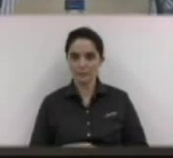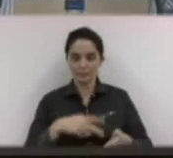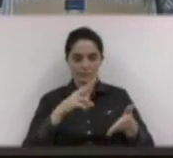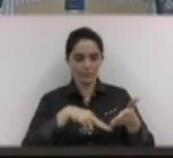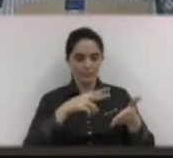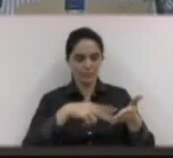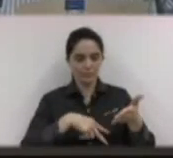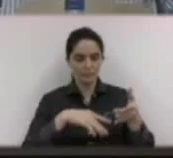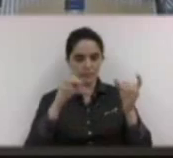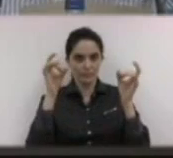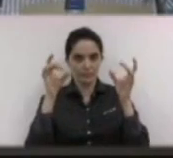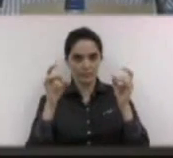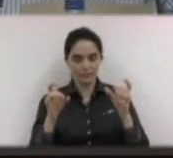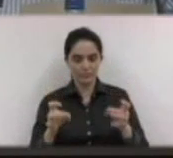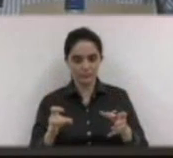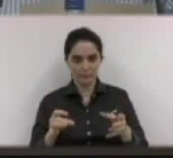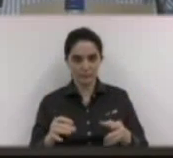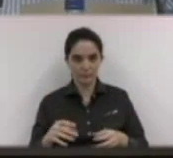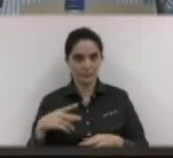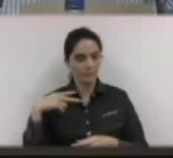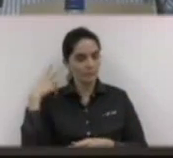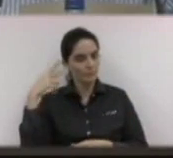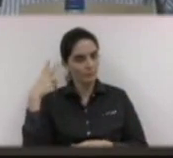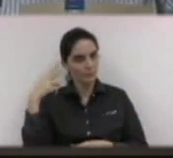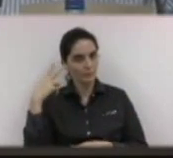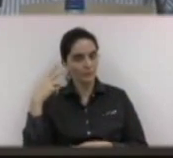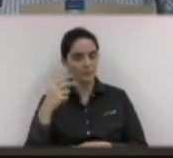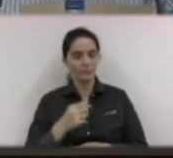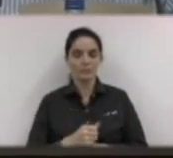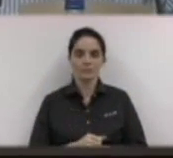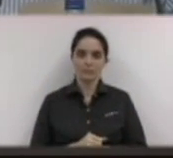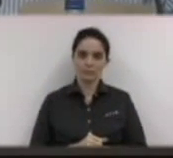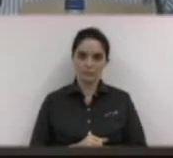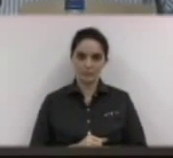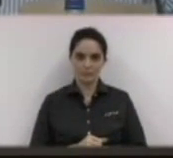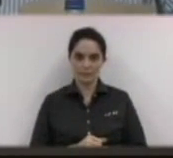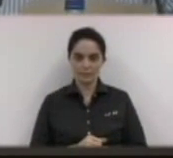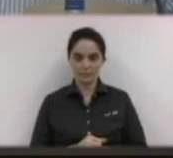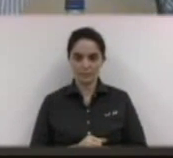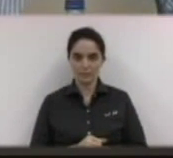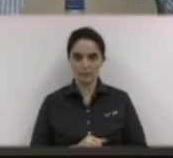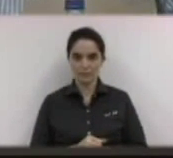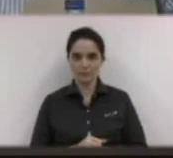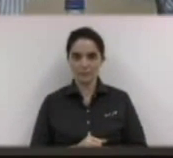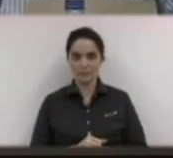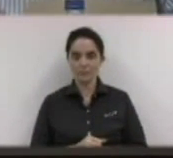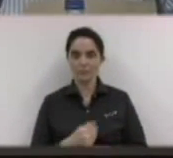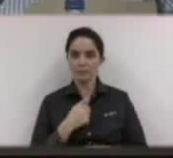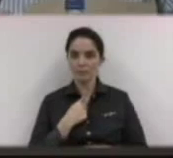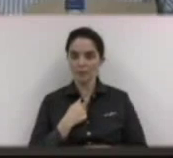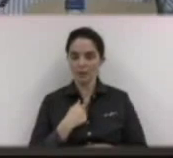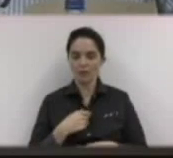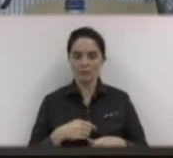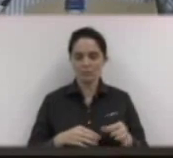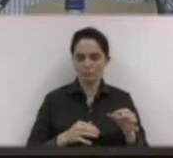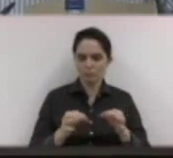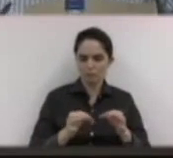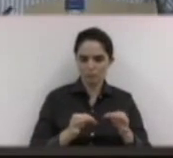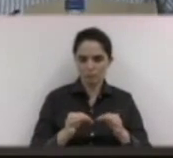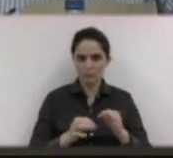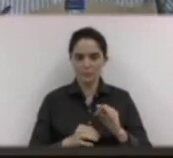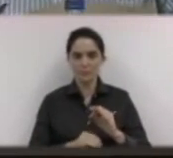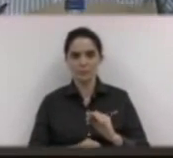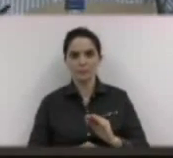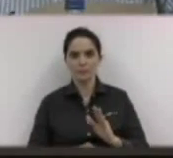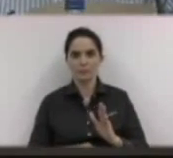Relatório especial. Nobres colegas, no uso e desempenho de minhas funções regimentais, legais e regimentais,